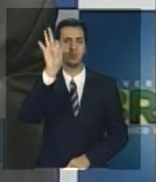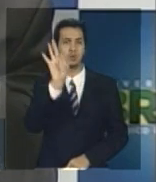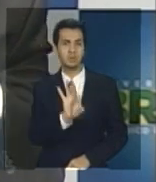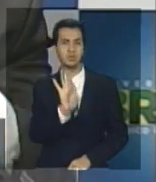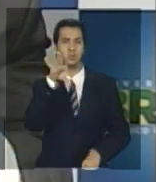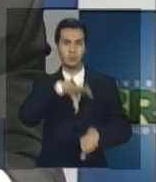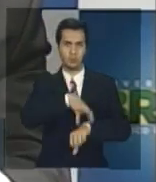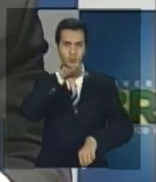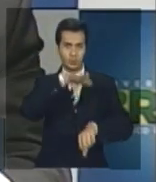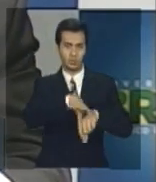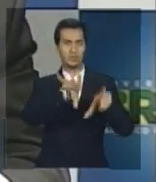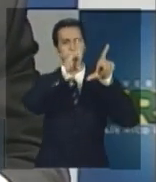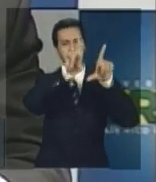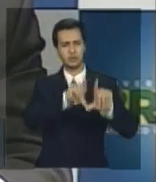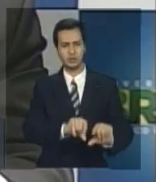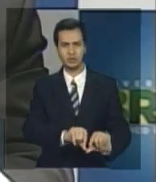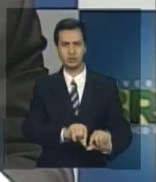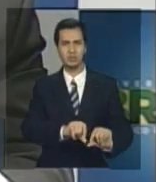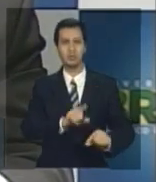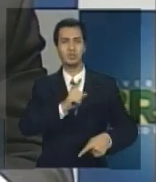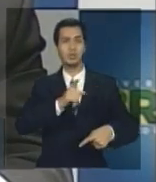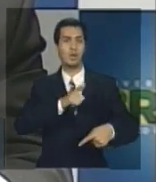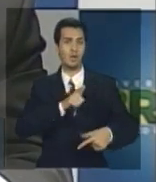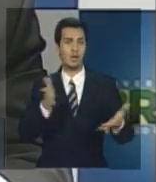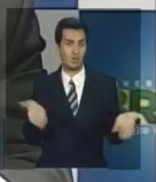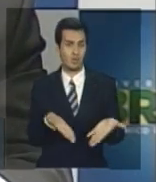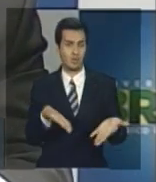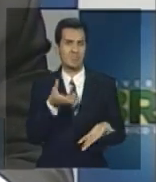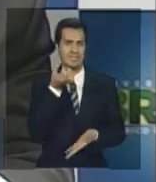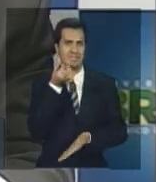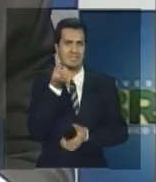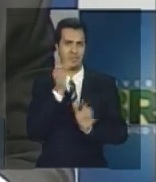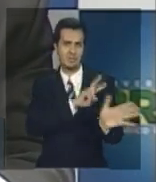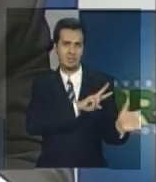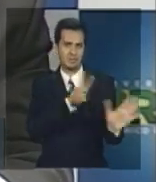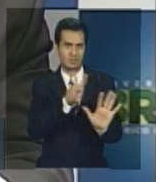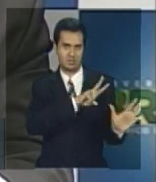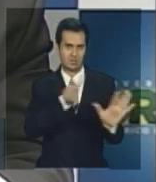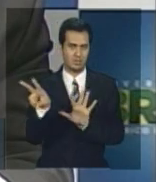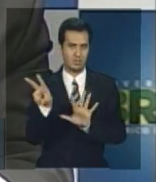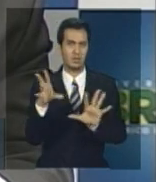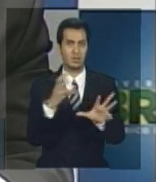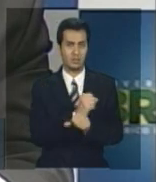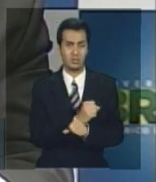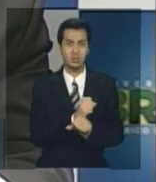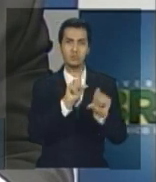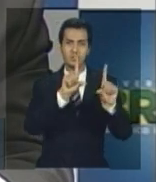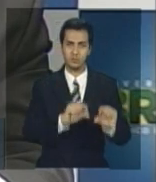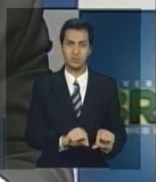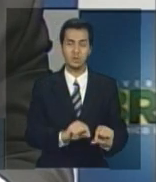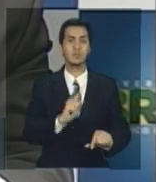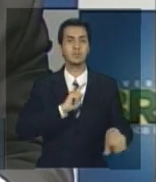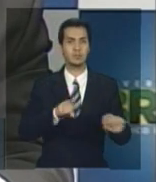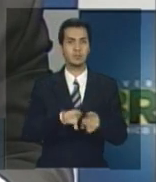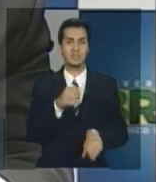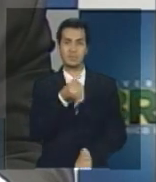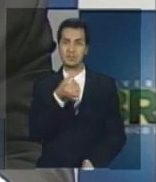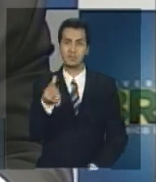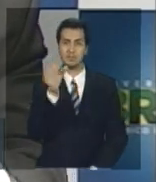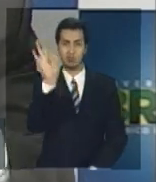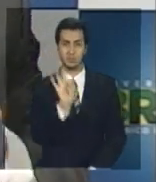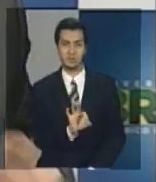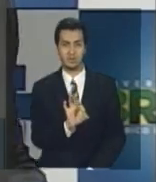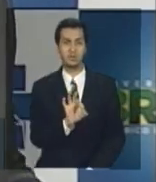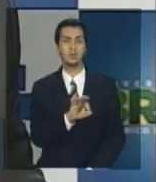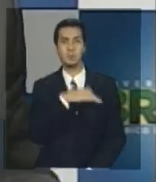de casos de dengue nessas primeiras 6 semanas epidemiológicas, 66% a menos de óbitos